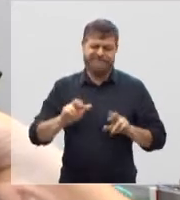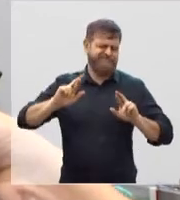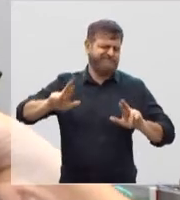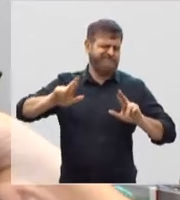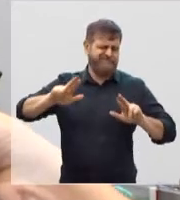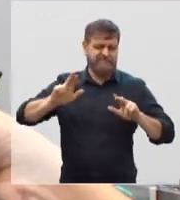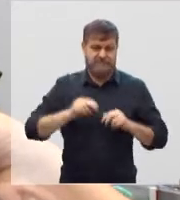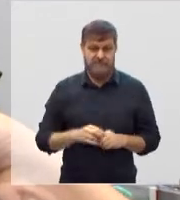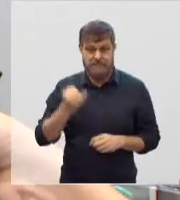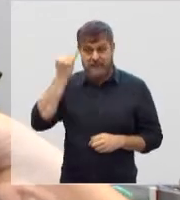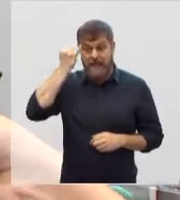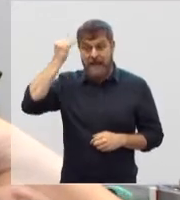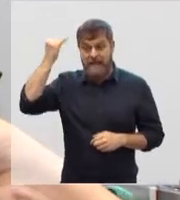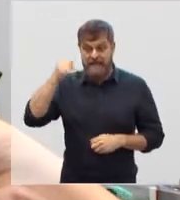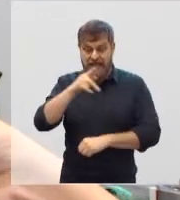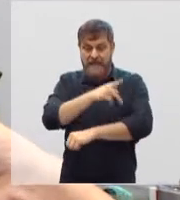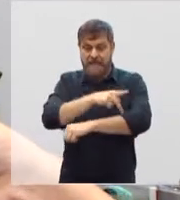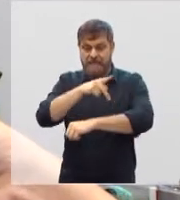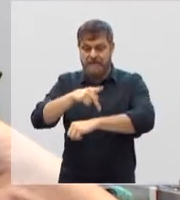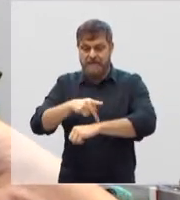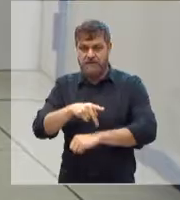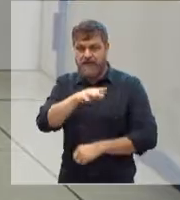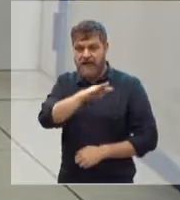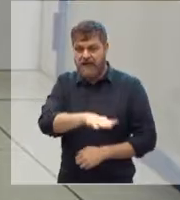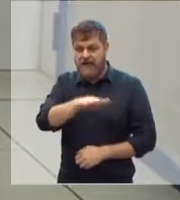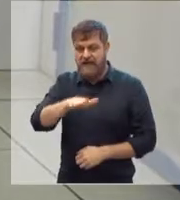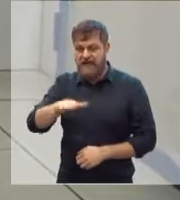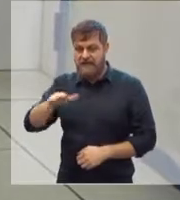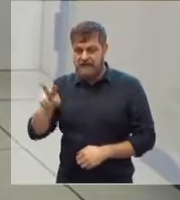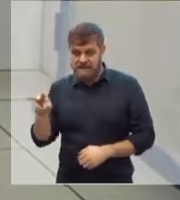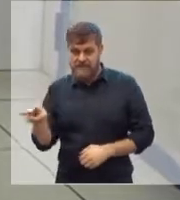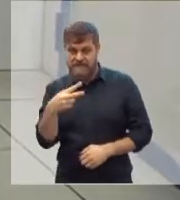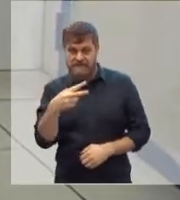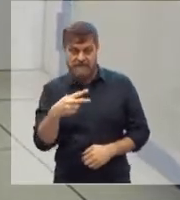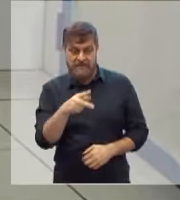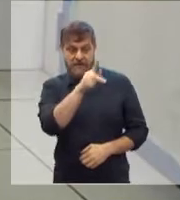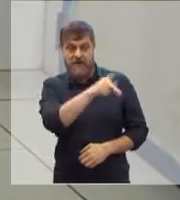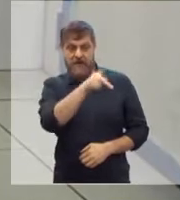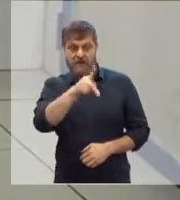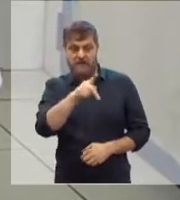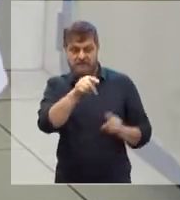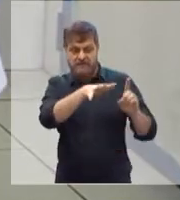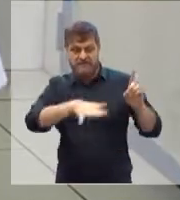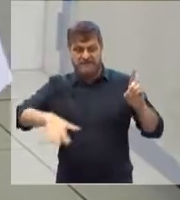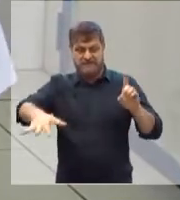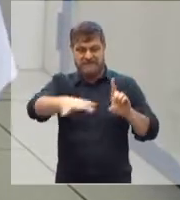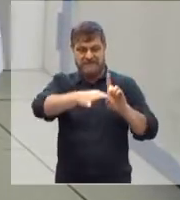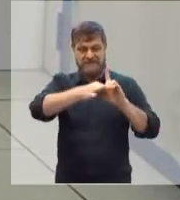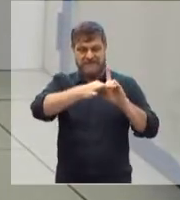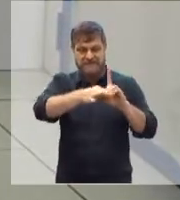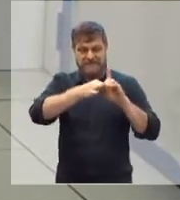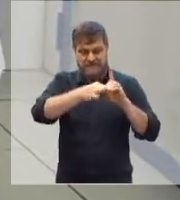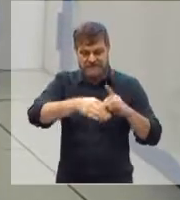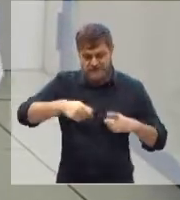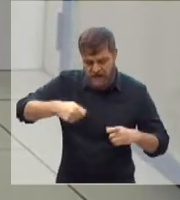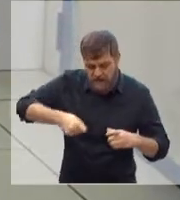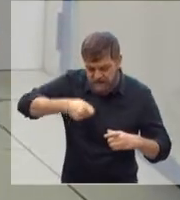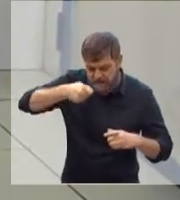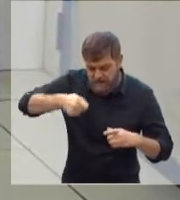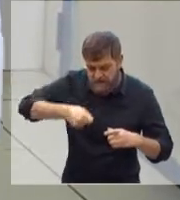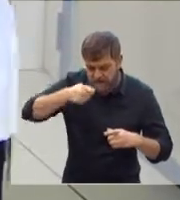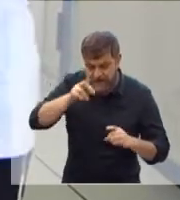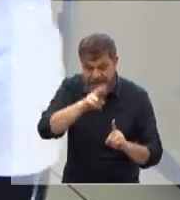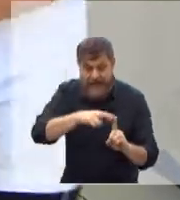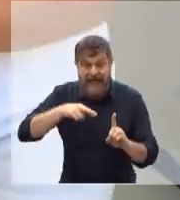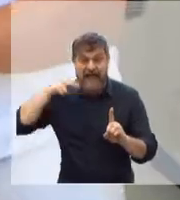é isso. A ideia é o projeto pedagógico, é que as crianças, ao ver um adulto, que é o professor,